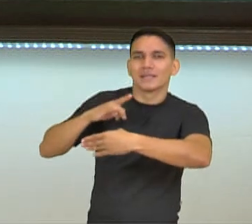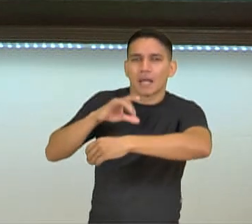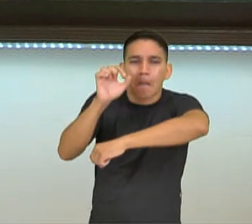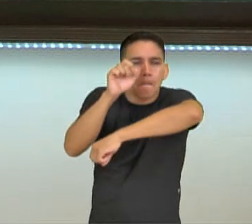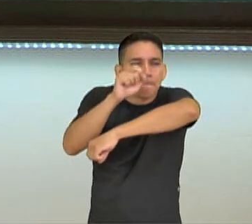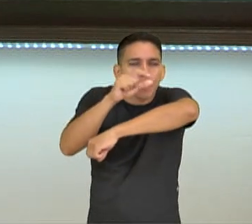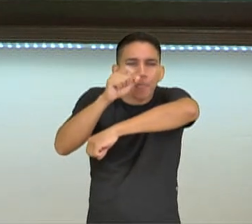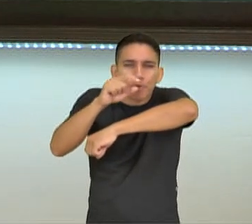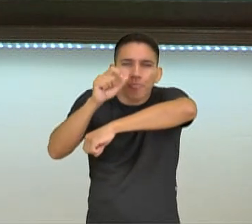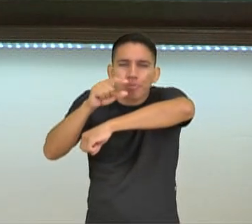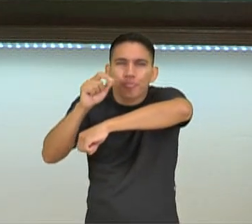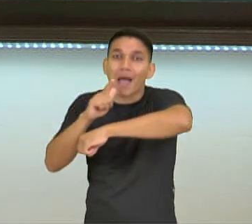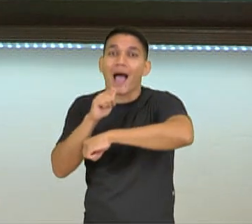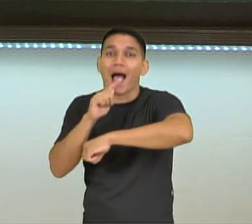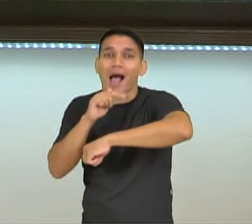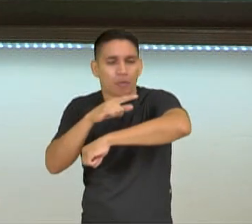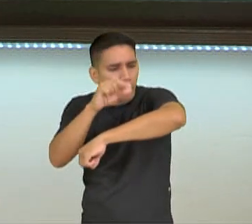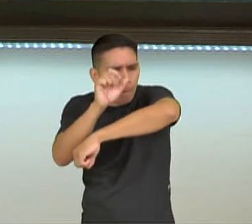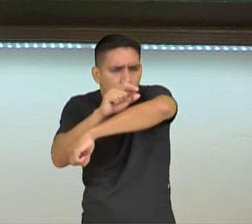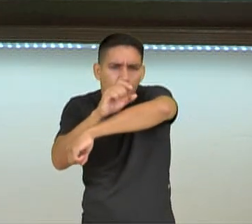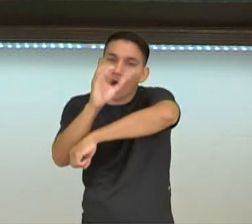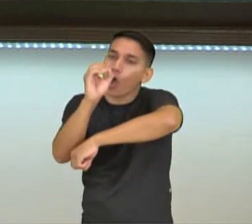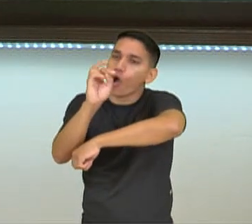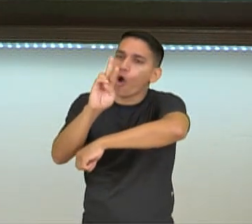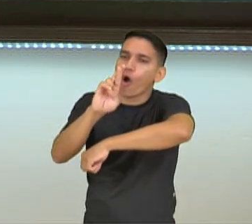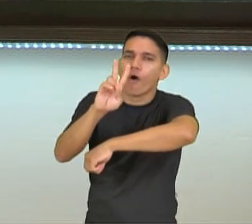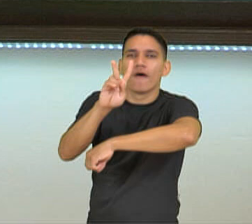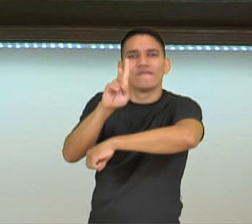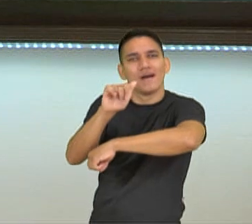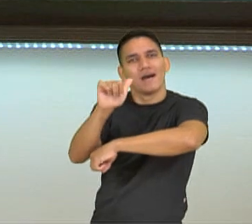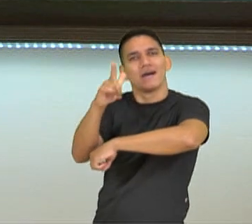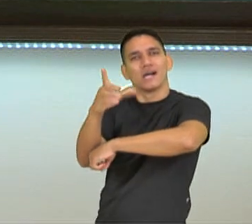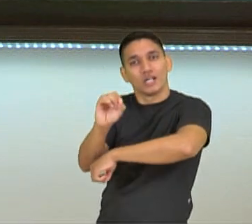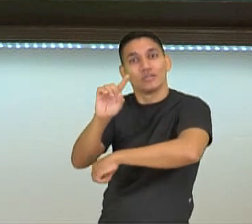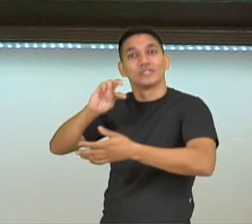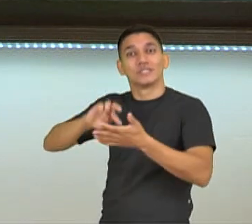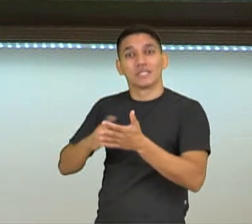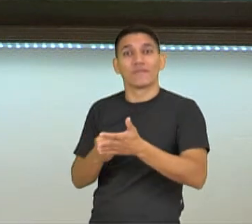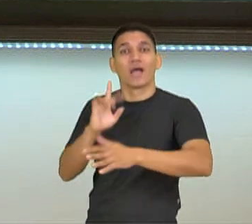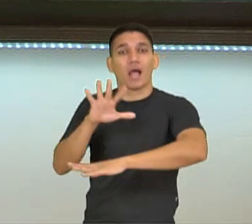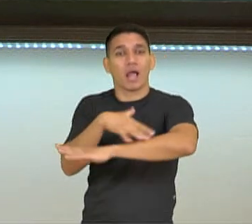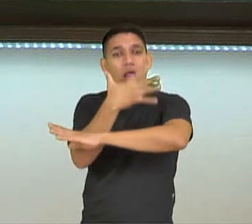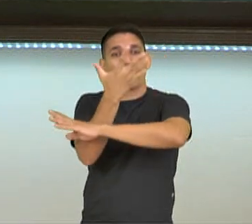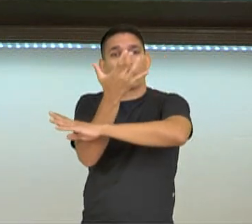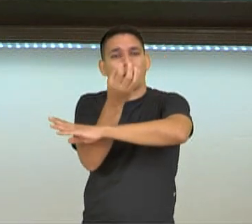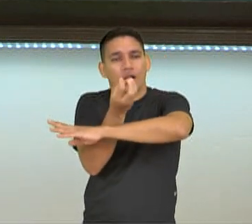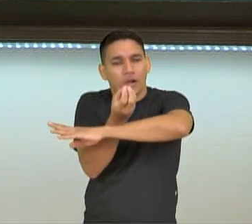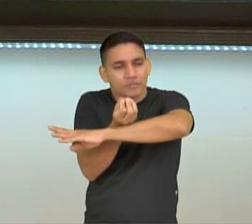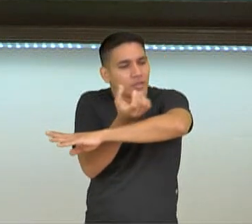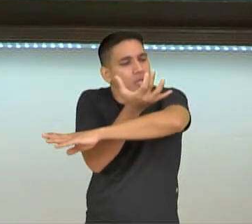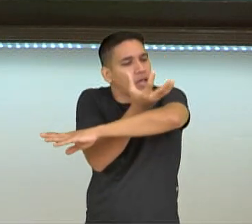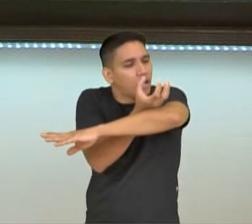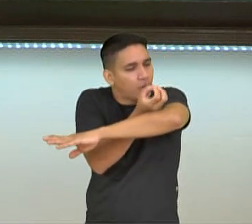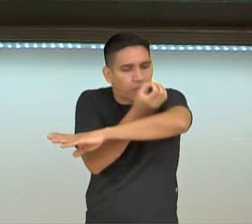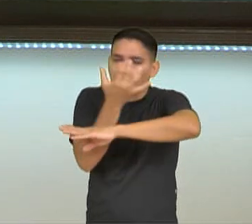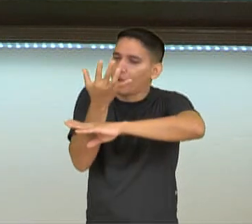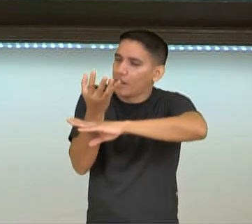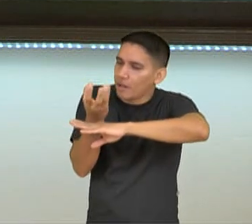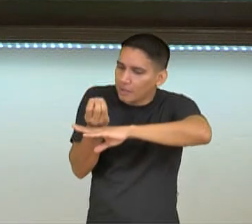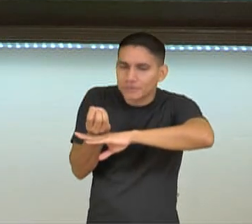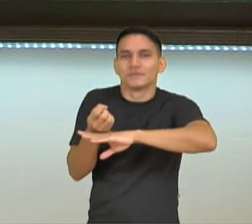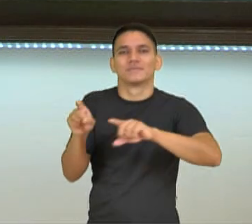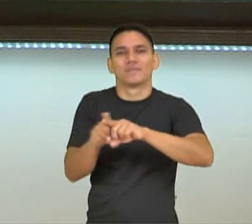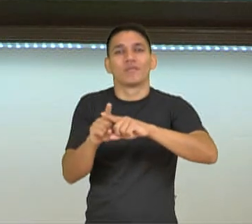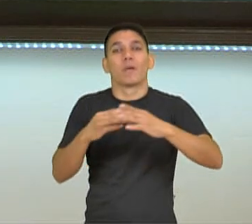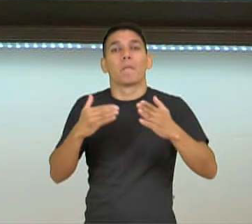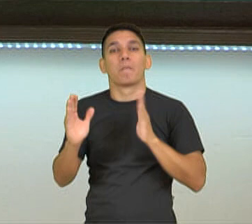gotículas de água, né? Então é o orvalho que precipitou ao longo da noite, ali, ao longo da manhã. Também ocorre por diferença, por